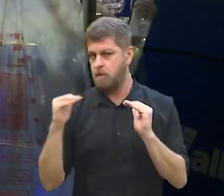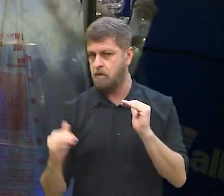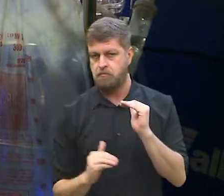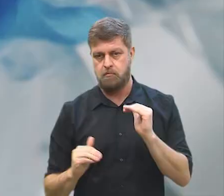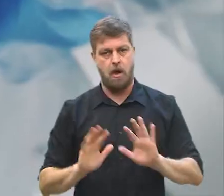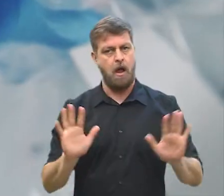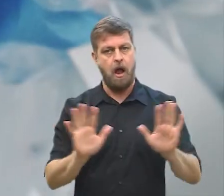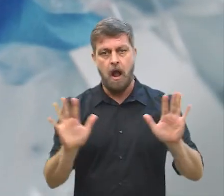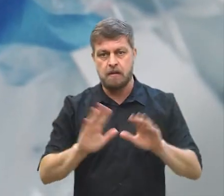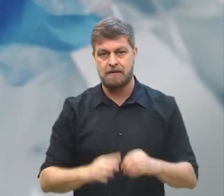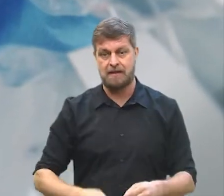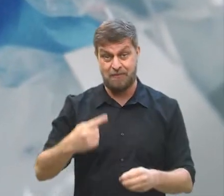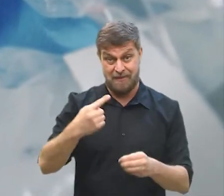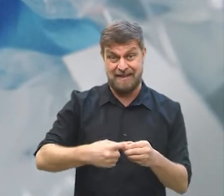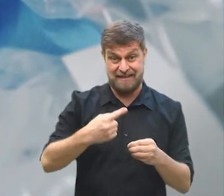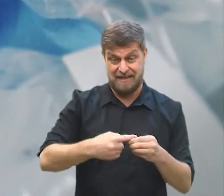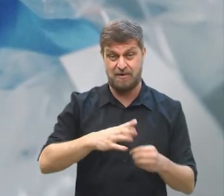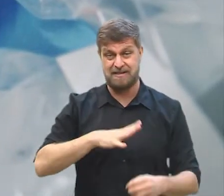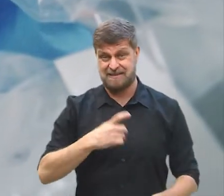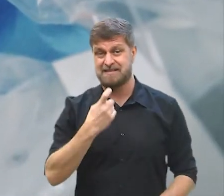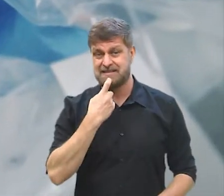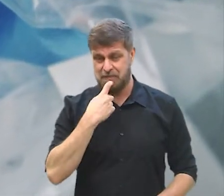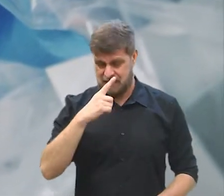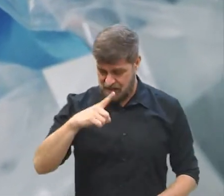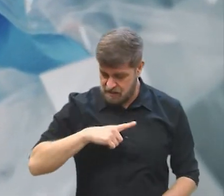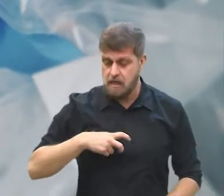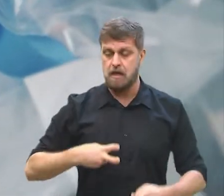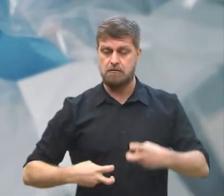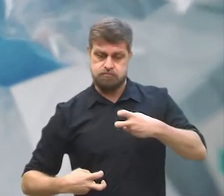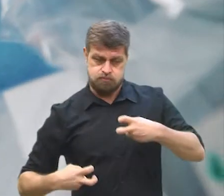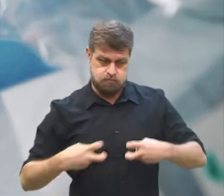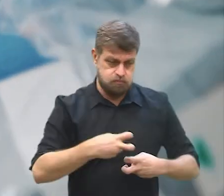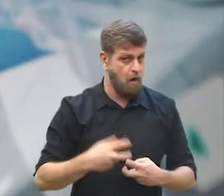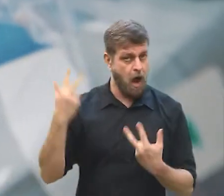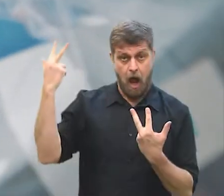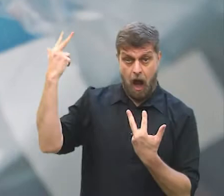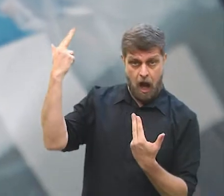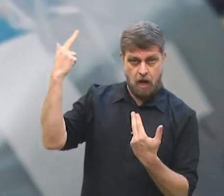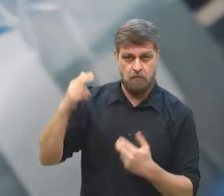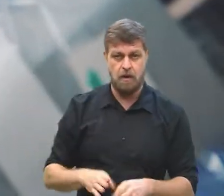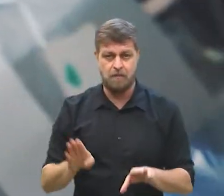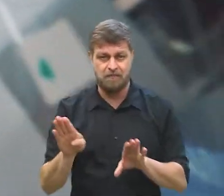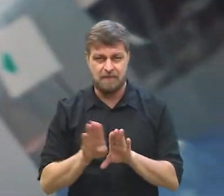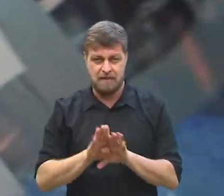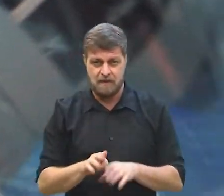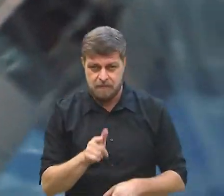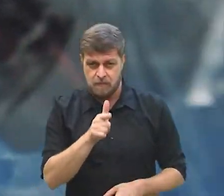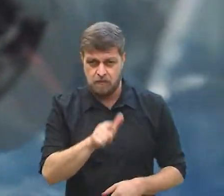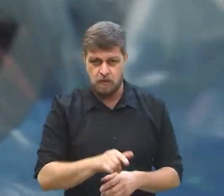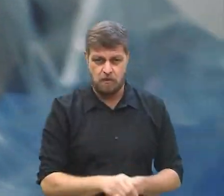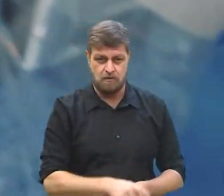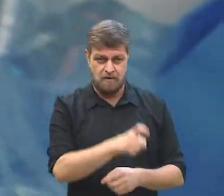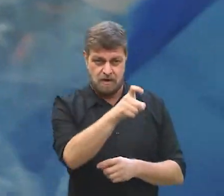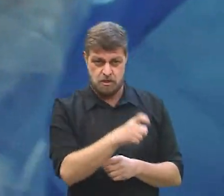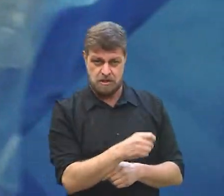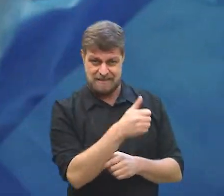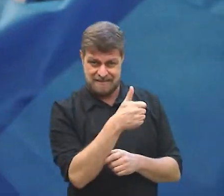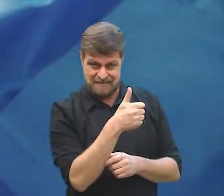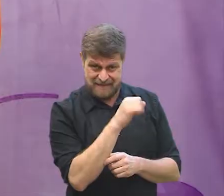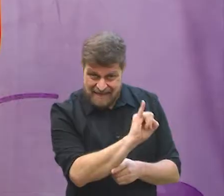essa tecnologia. O interior de São Paulo está muito bem servido. Além do robô Da Vinci, o XI, a gente